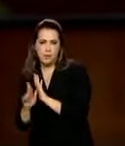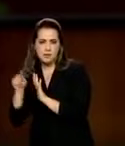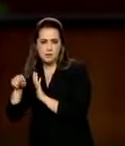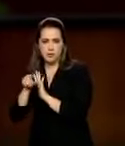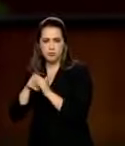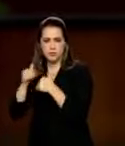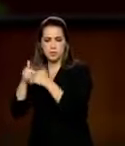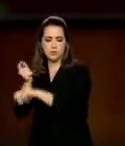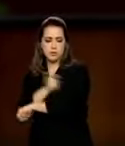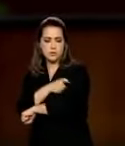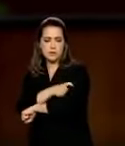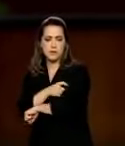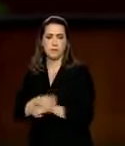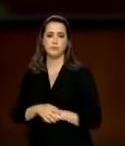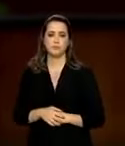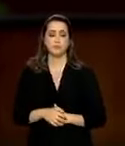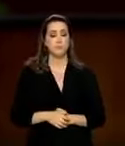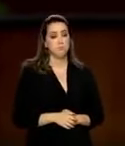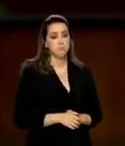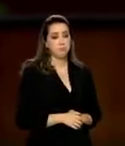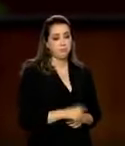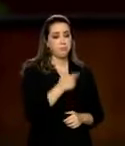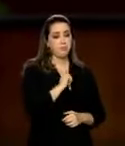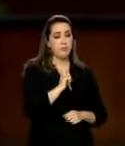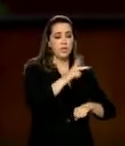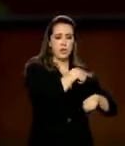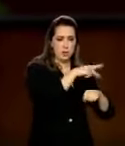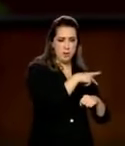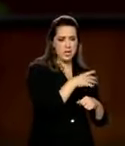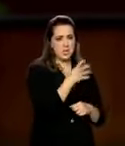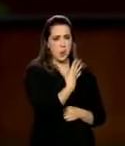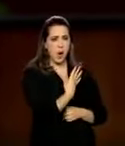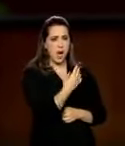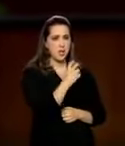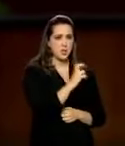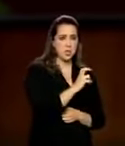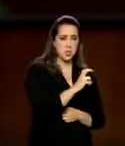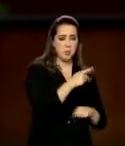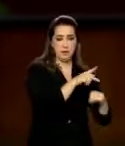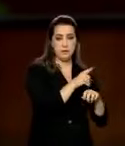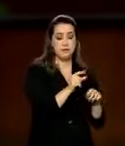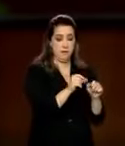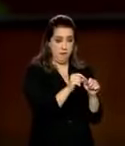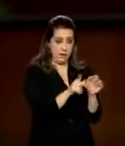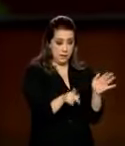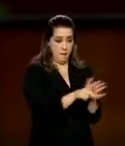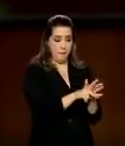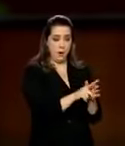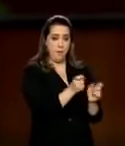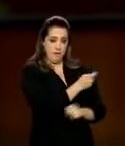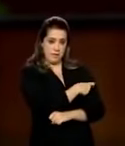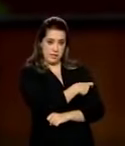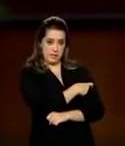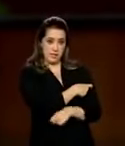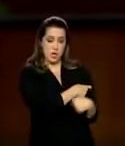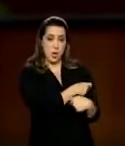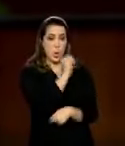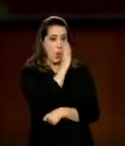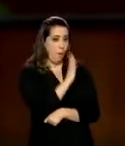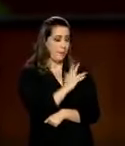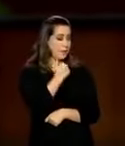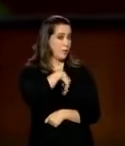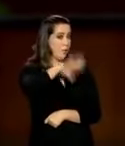Olha, tirando os países que fabricam vacinas, são quatro, o Brasil é o país que mais